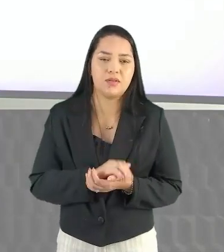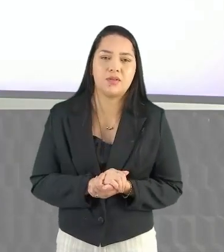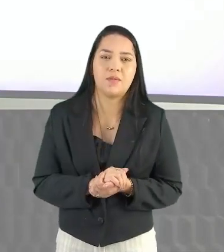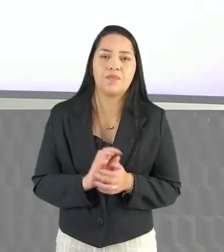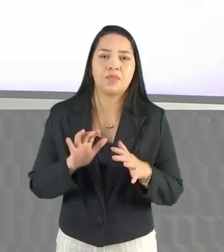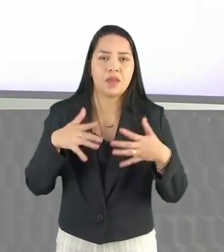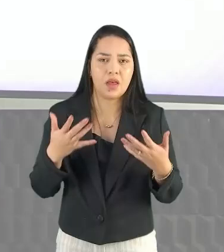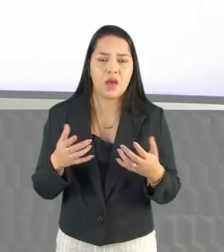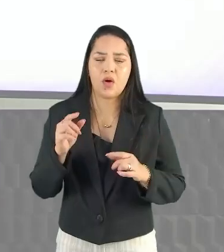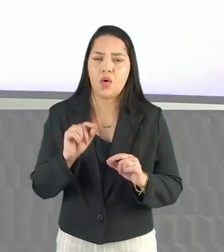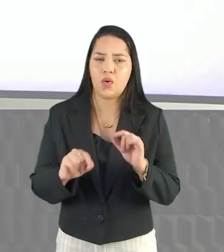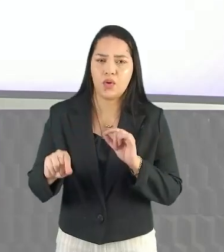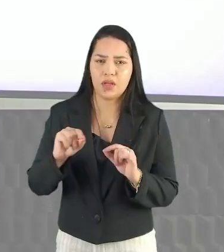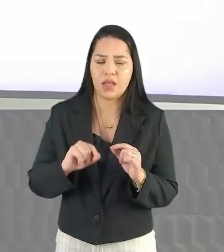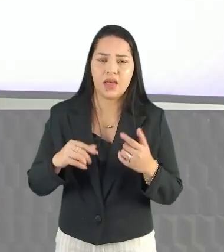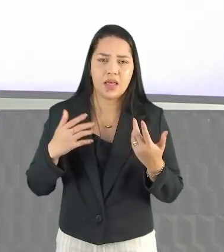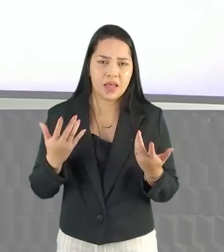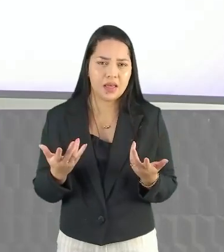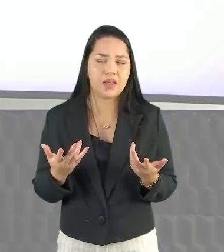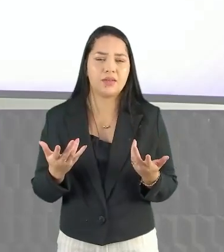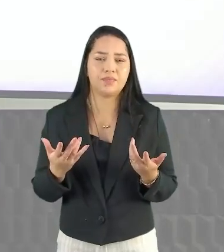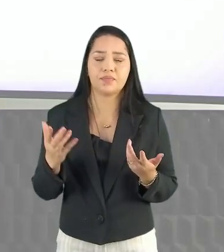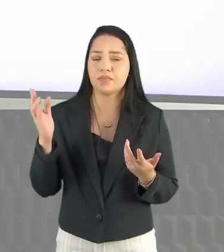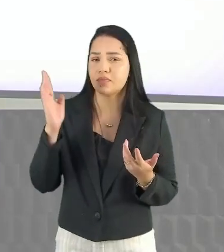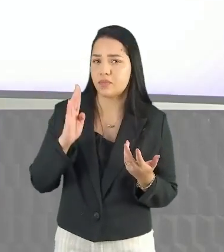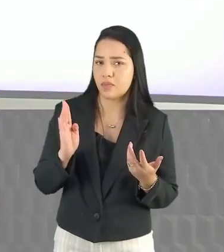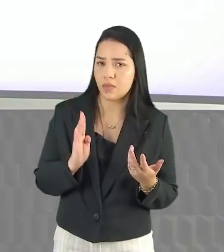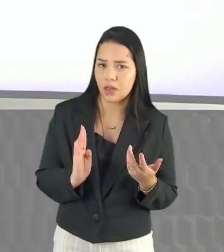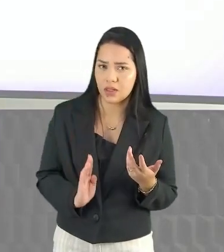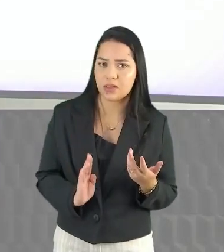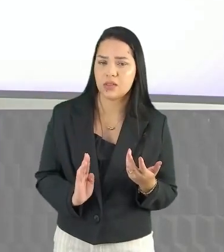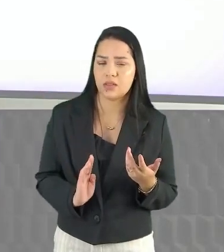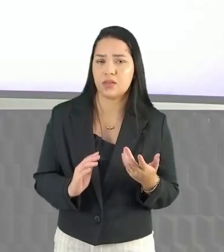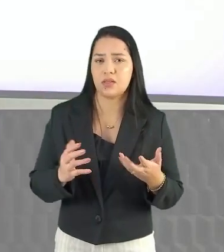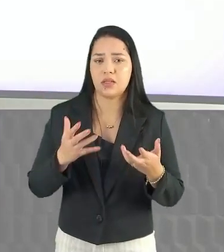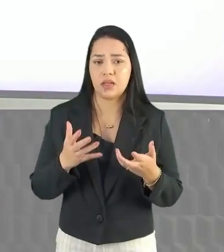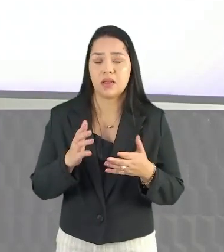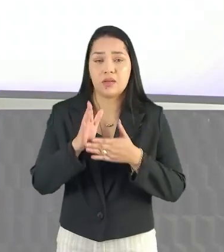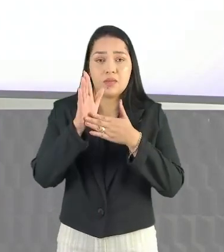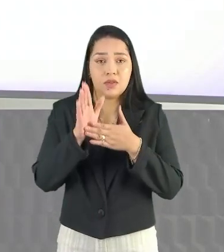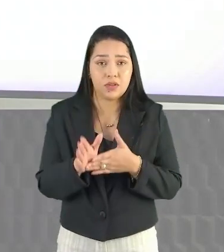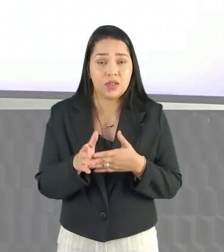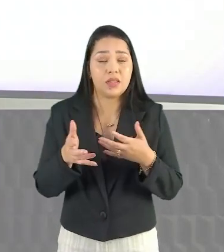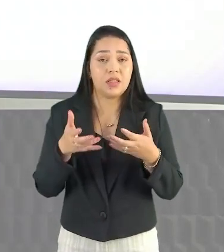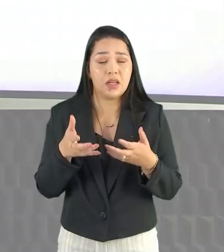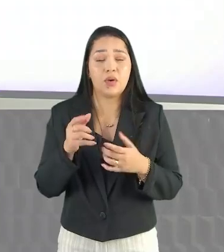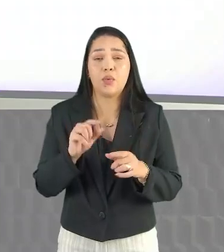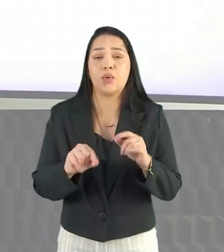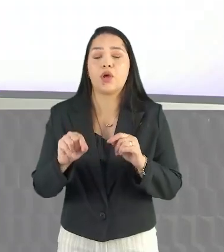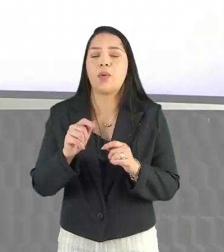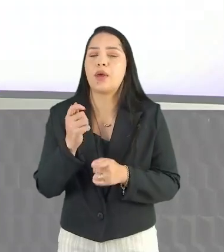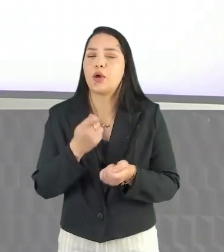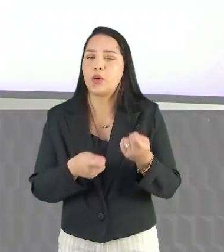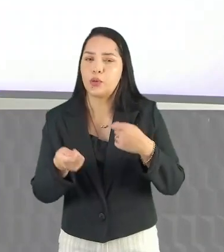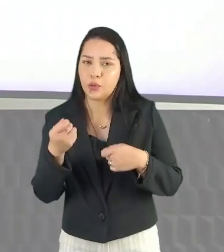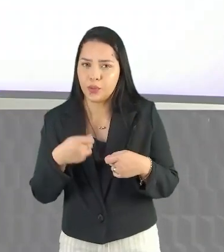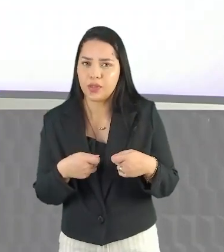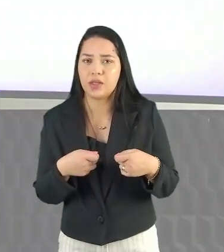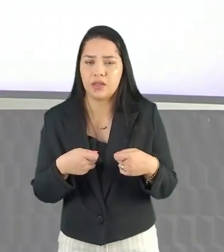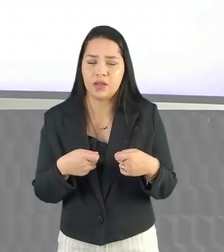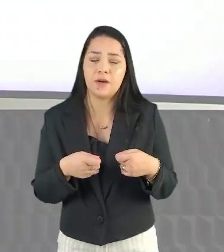foi uma tentativa, né, do Brasil de estabelecer, ou de tentar estabelecer uma economia,